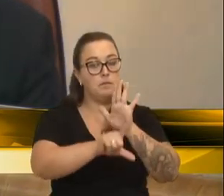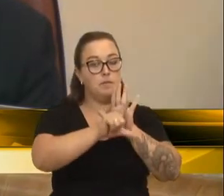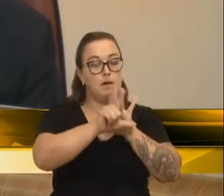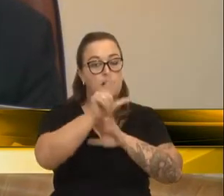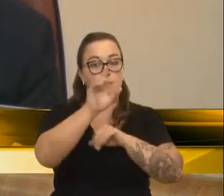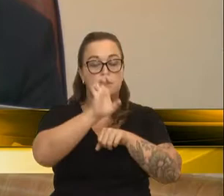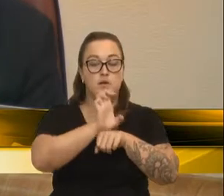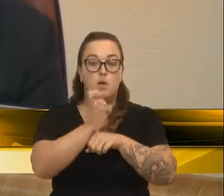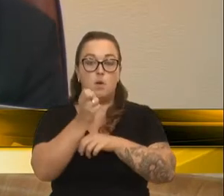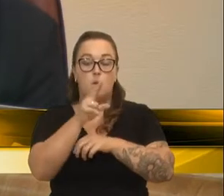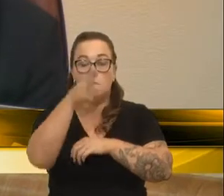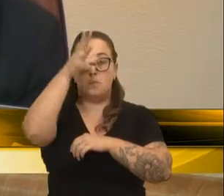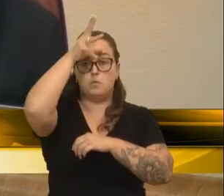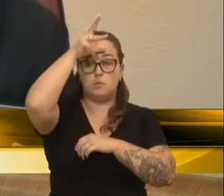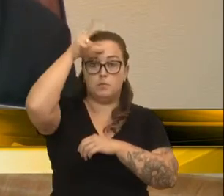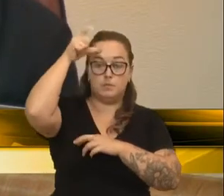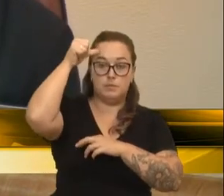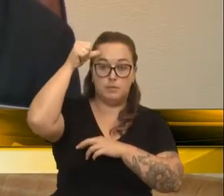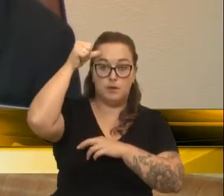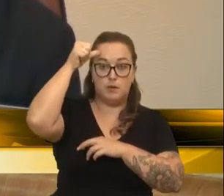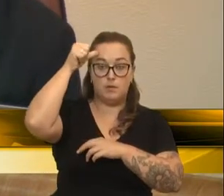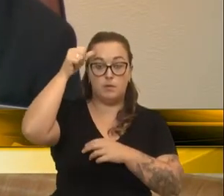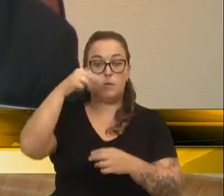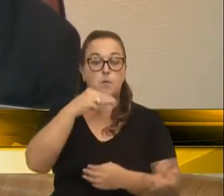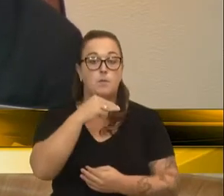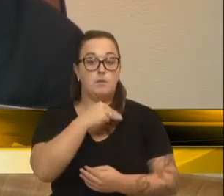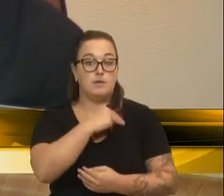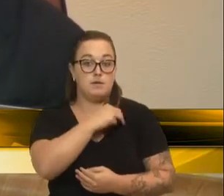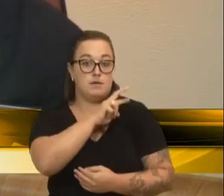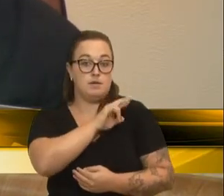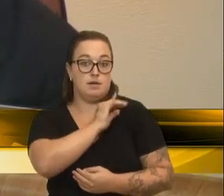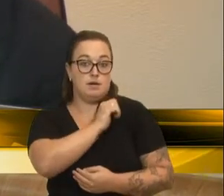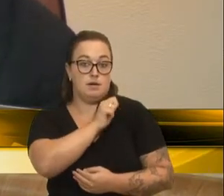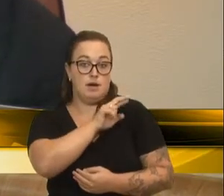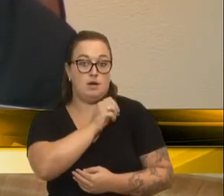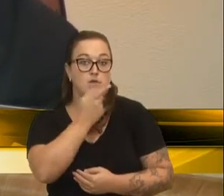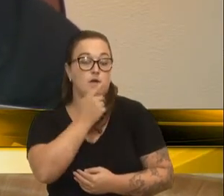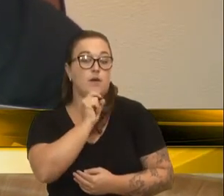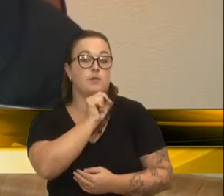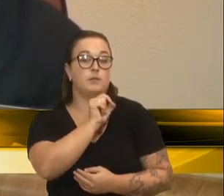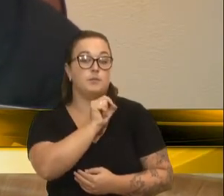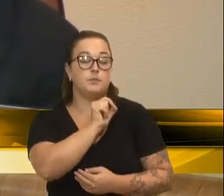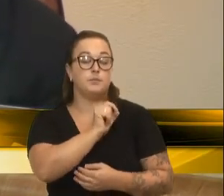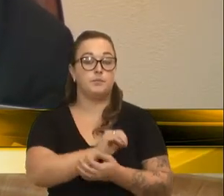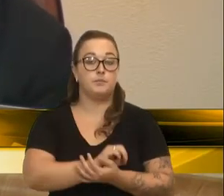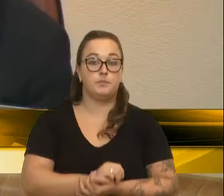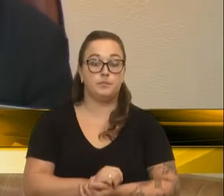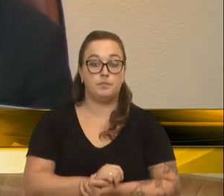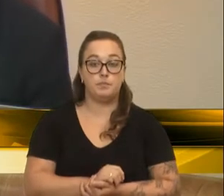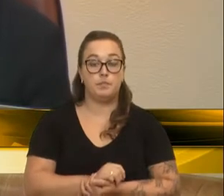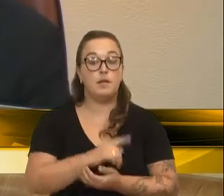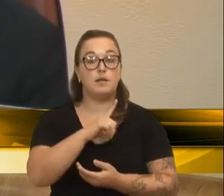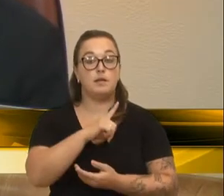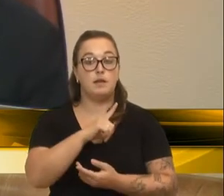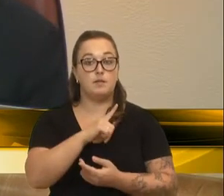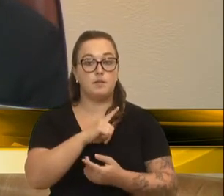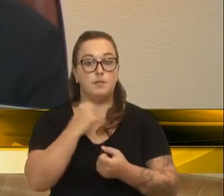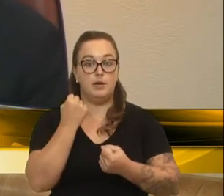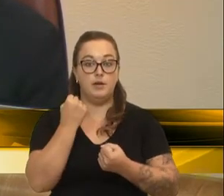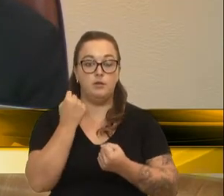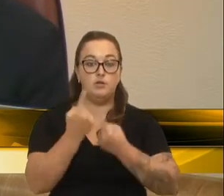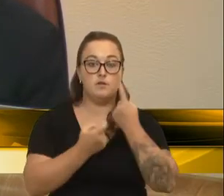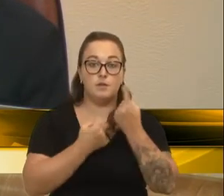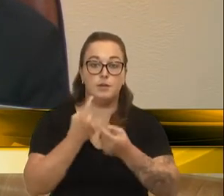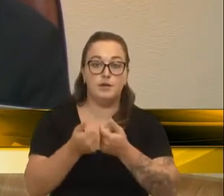ou municipal. Ministro Ricardo Lewandowski, 2 pontos. Há, inclusive, disciplina na Lei Federal